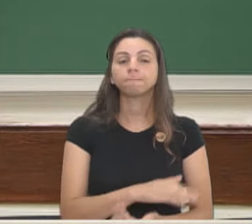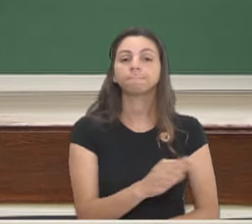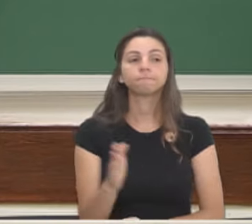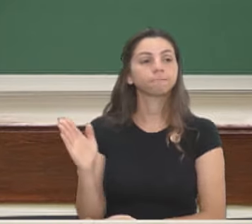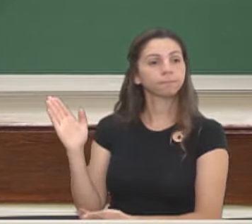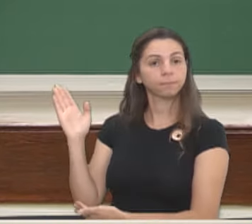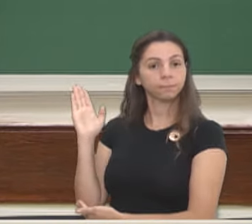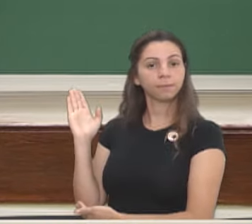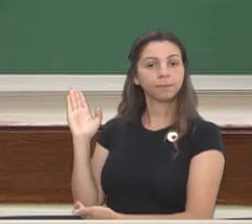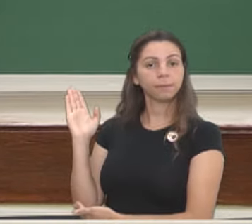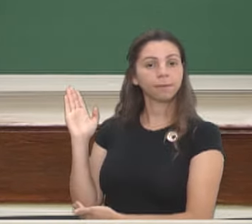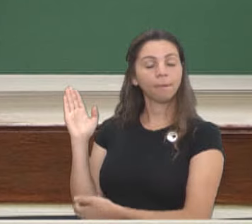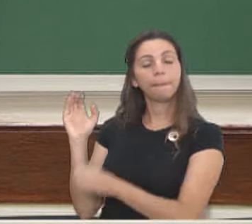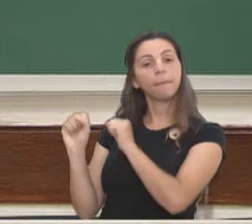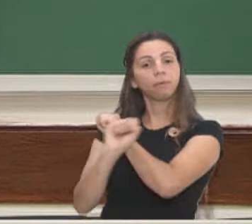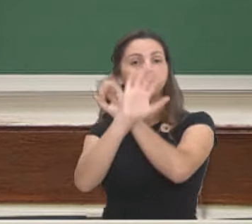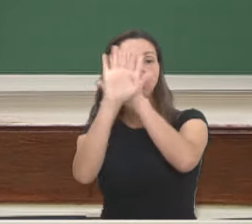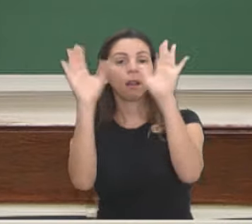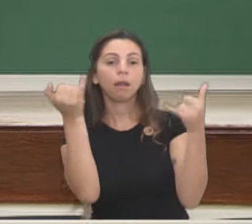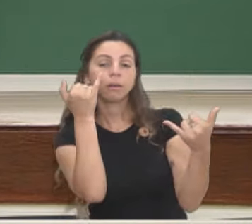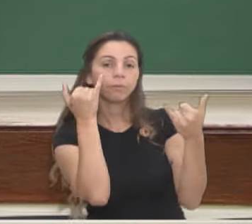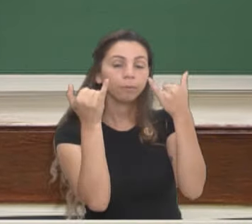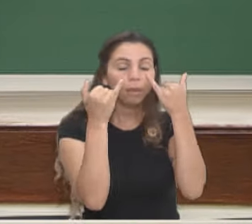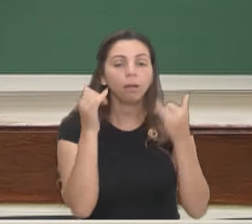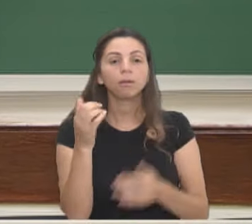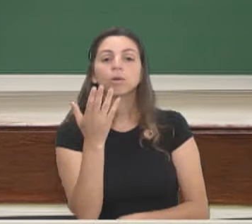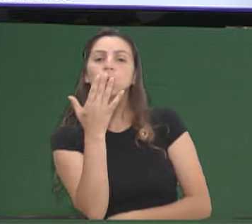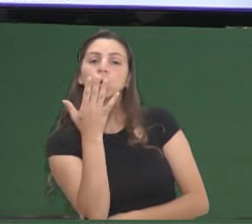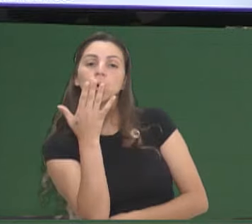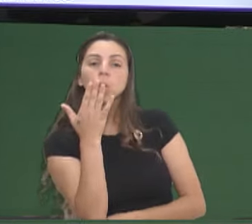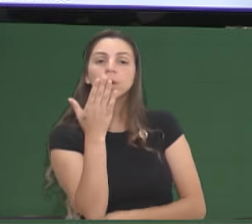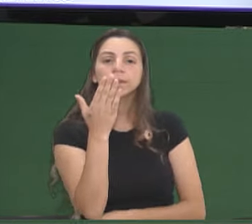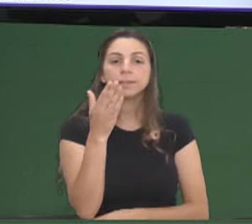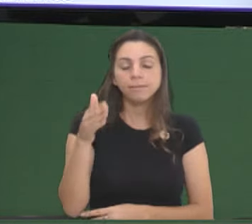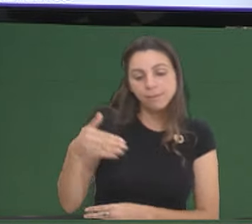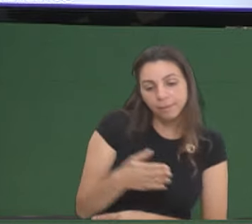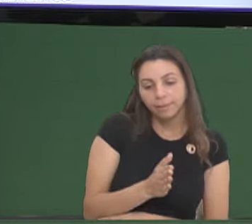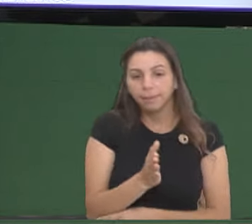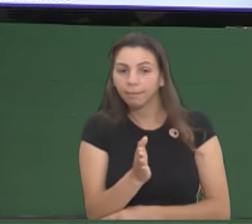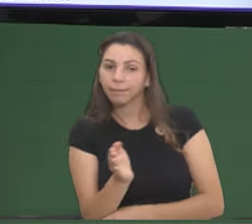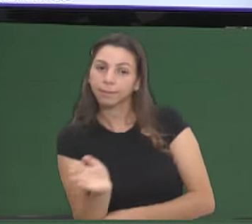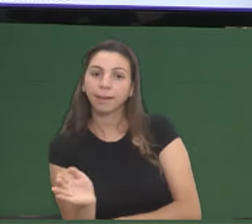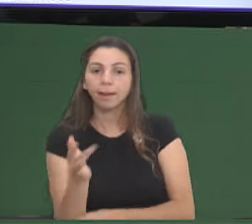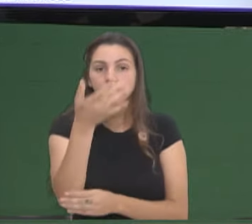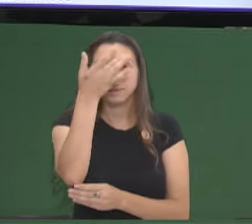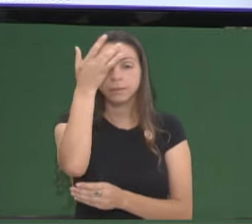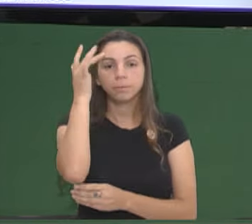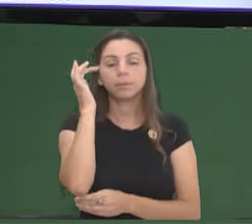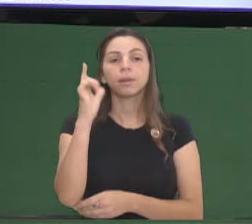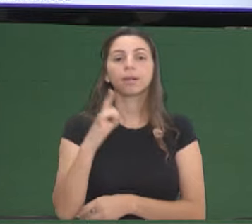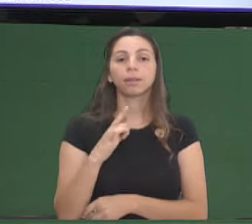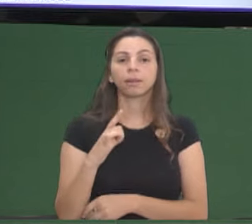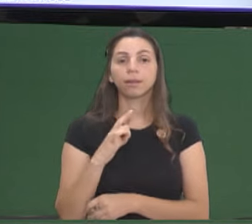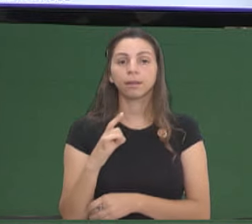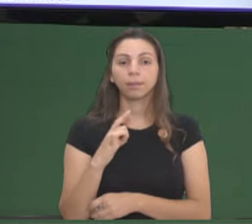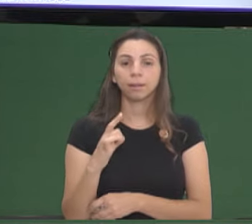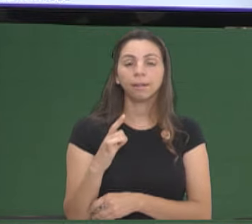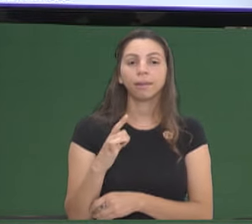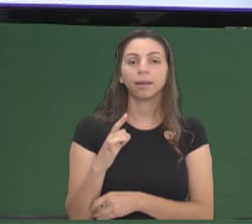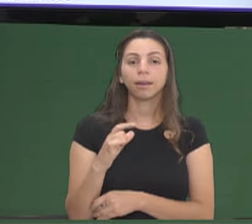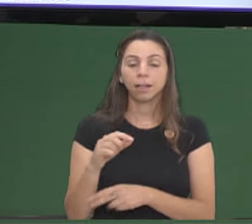né, mais claro, então são usados cones, obstáculos, para que as pessoas tenham o espaço balizado, que elas